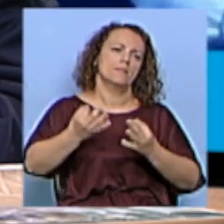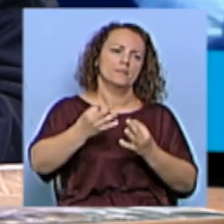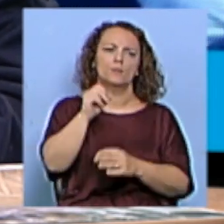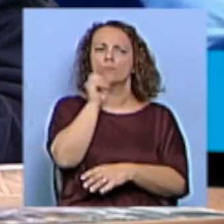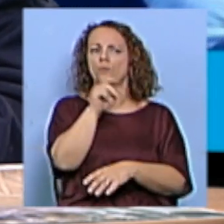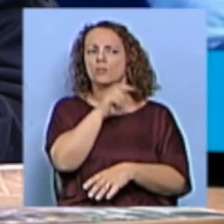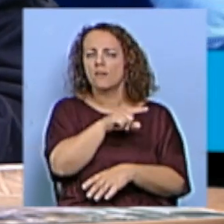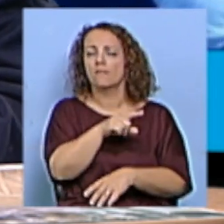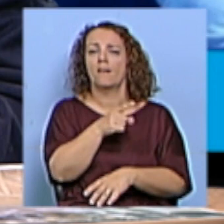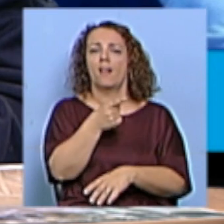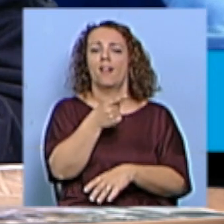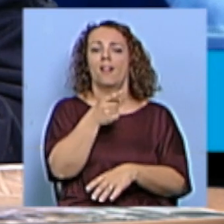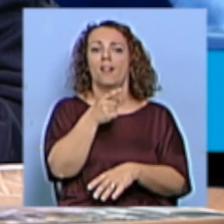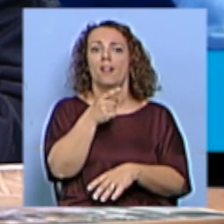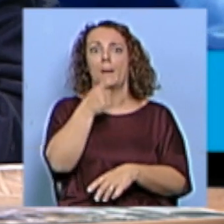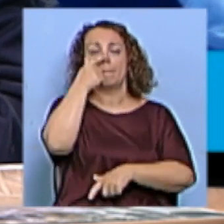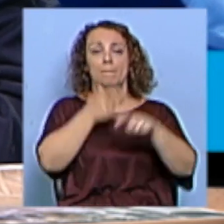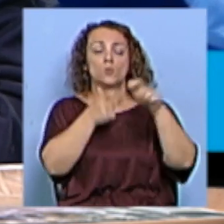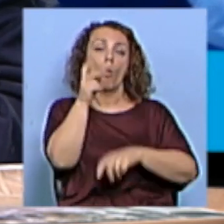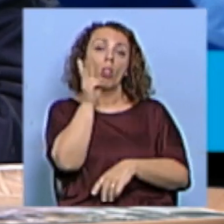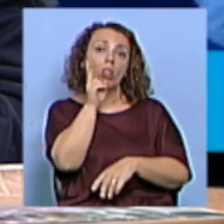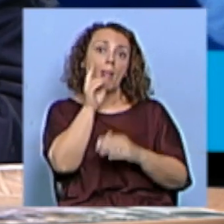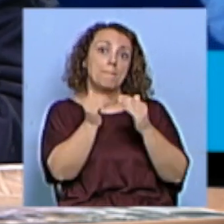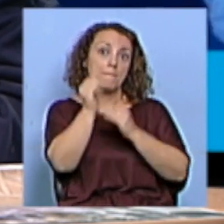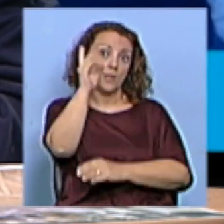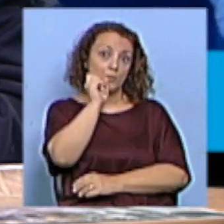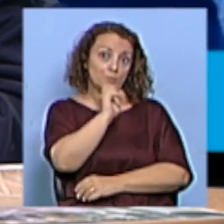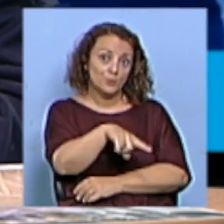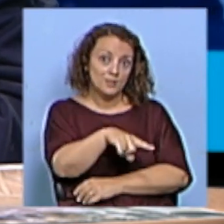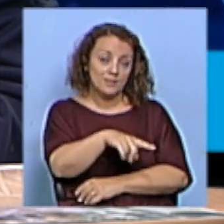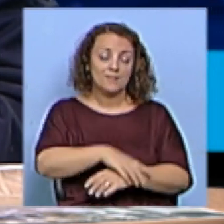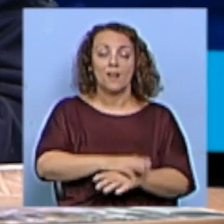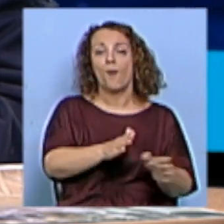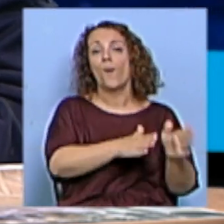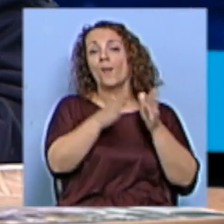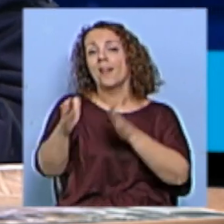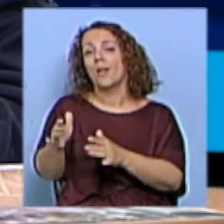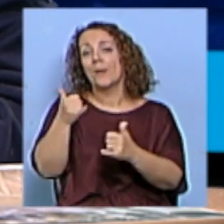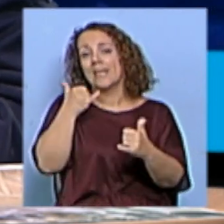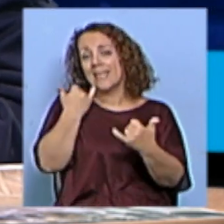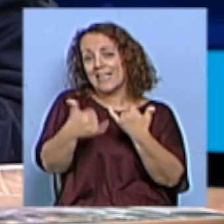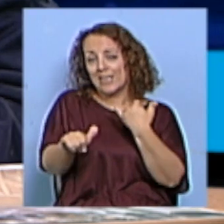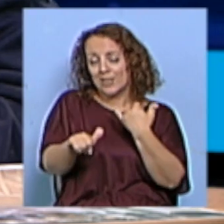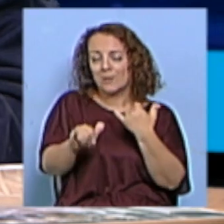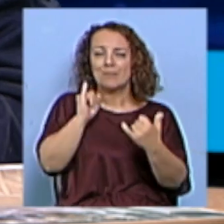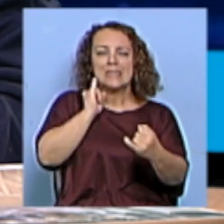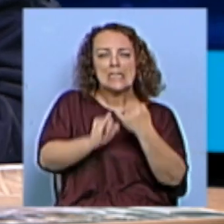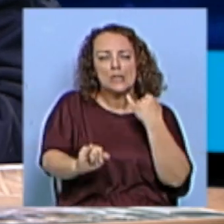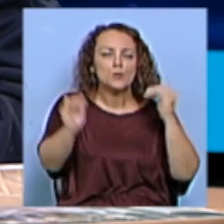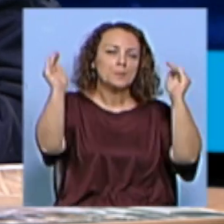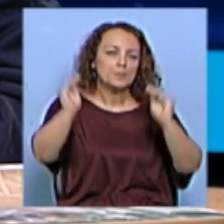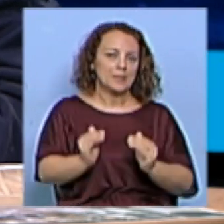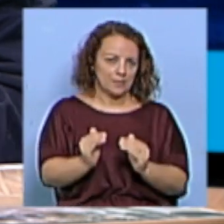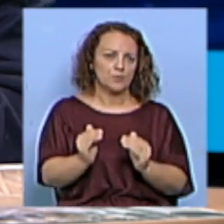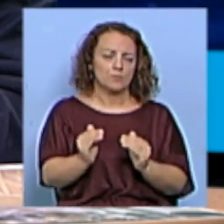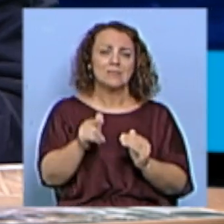ter mais pessoas nas celebrações, por um lado, e, por outro lado, têm menor risco nessas mesmas celebrações. Tudo isto tem a ver